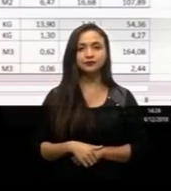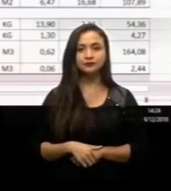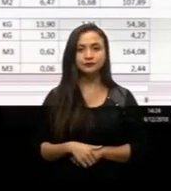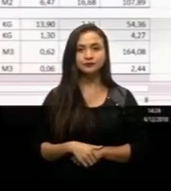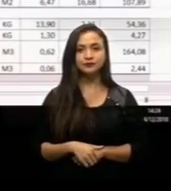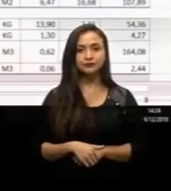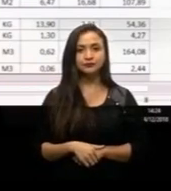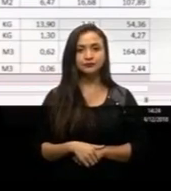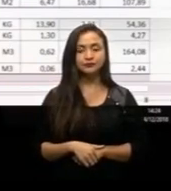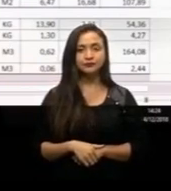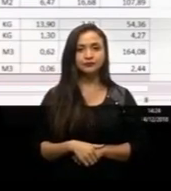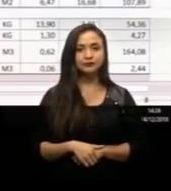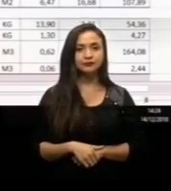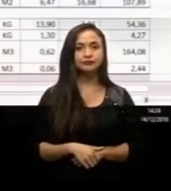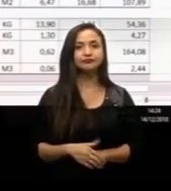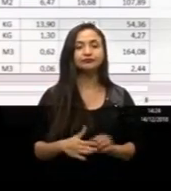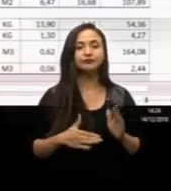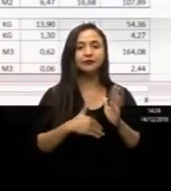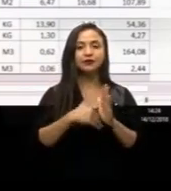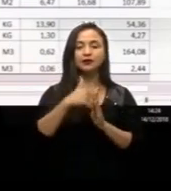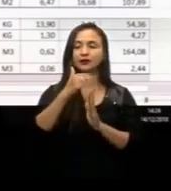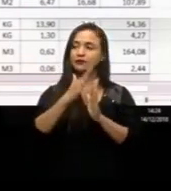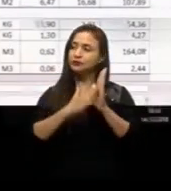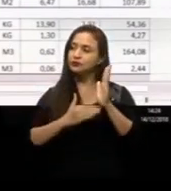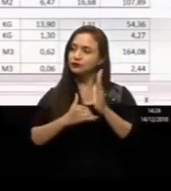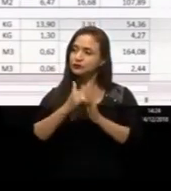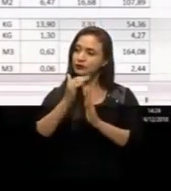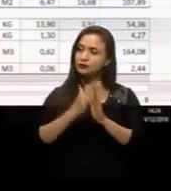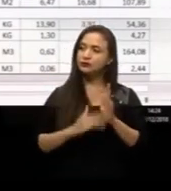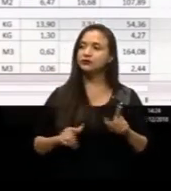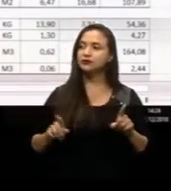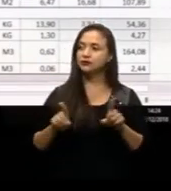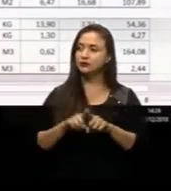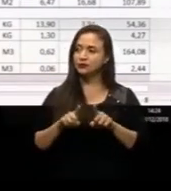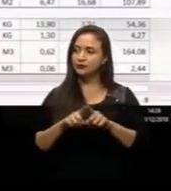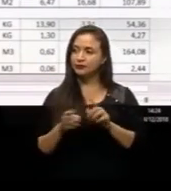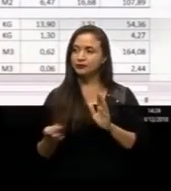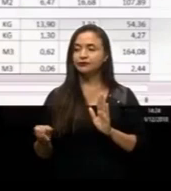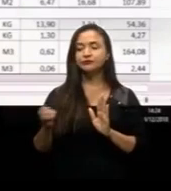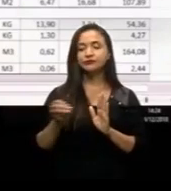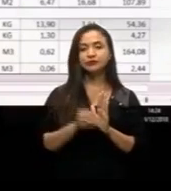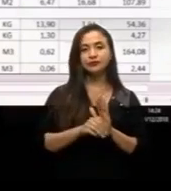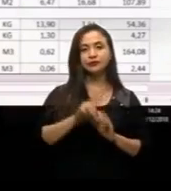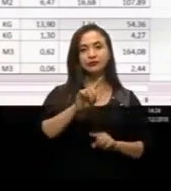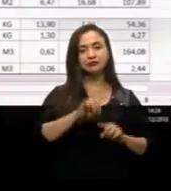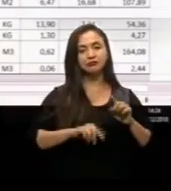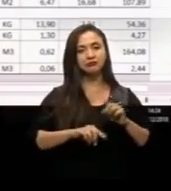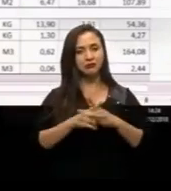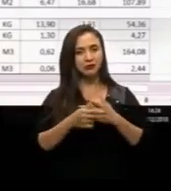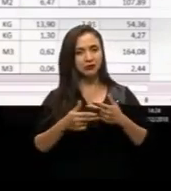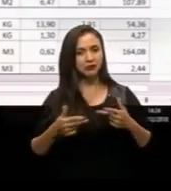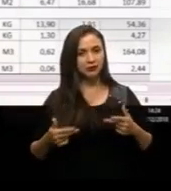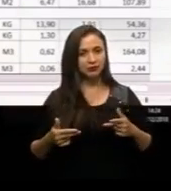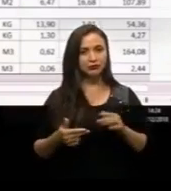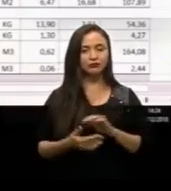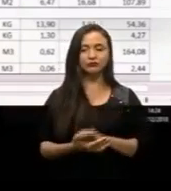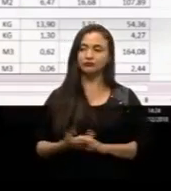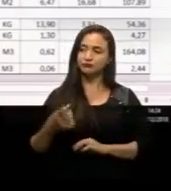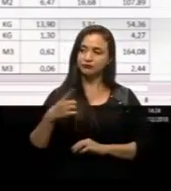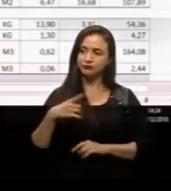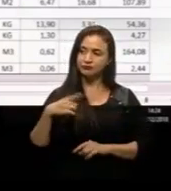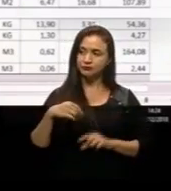tá? Tinta asfáltica impermeabilizante dispersa em água para materiais cimentícios, dado em